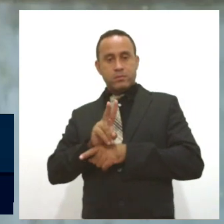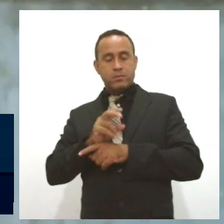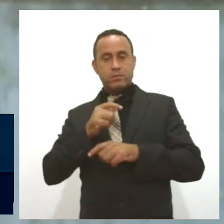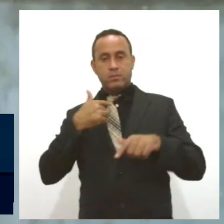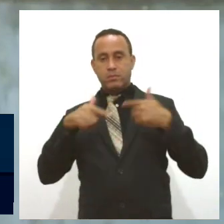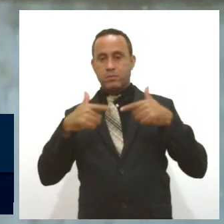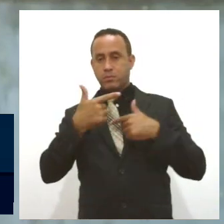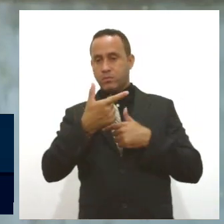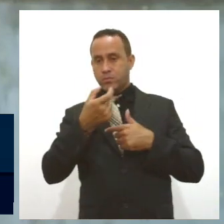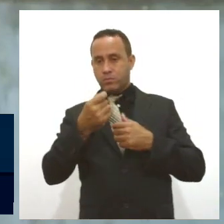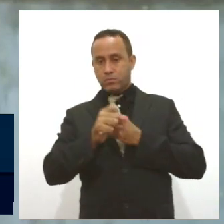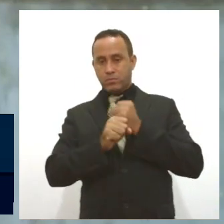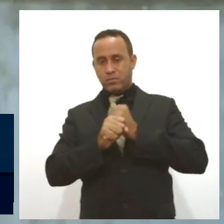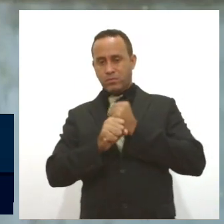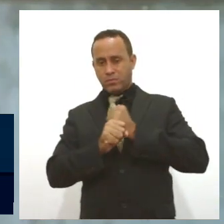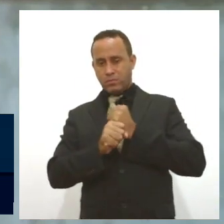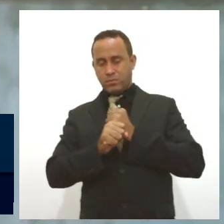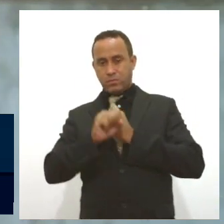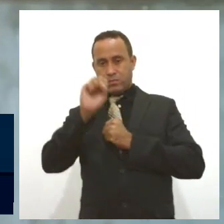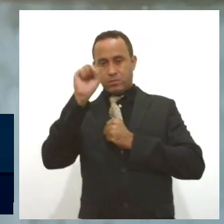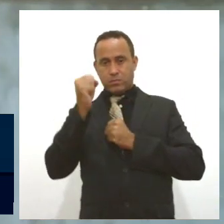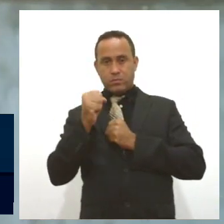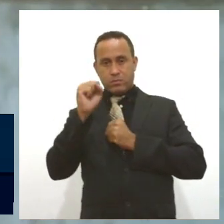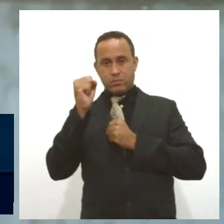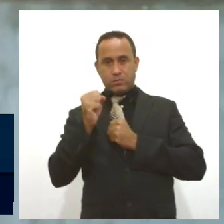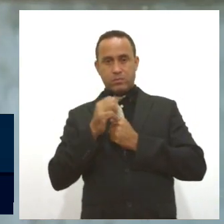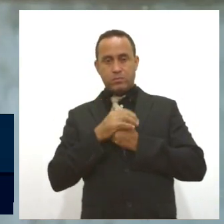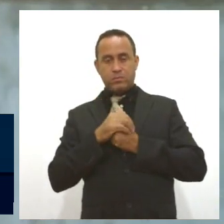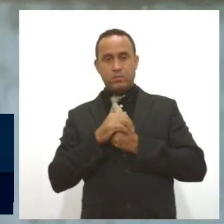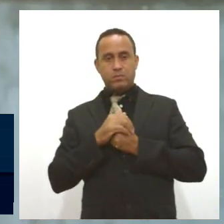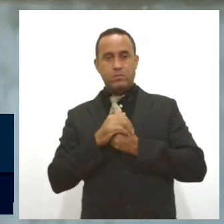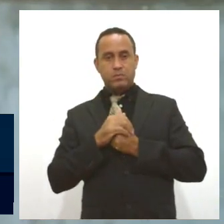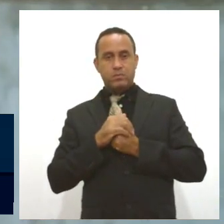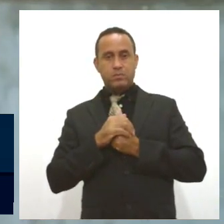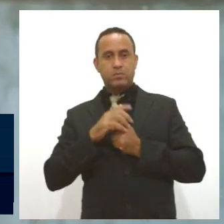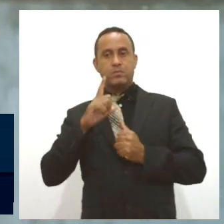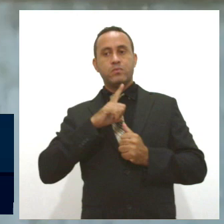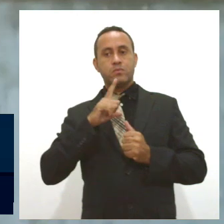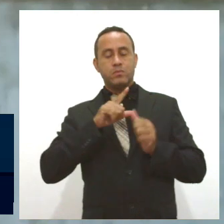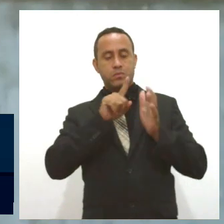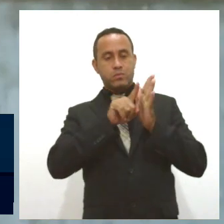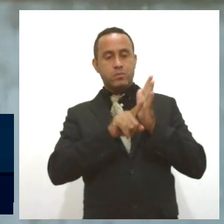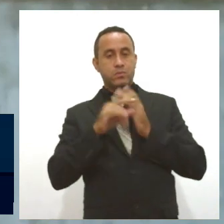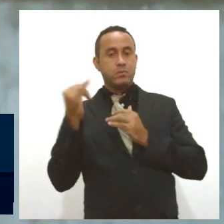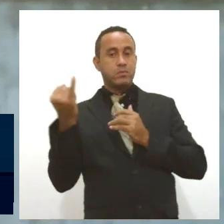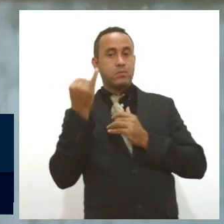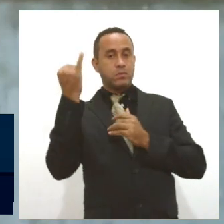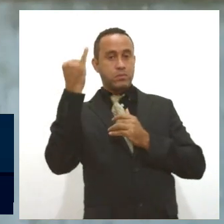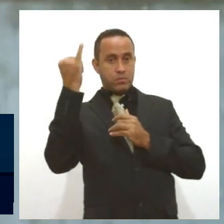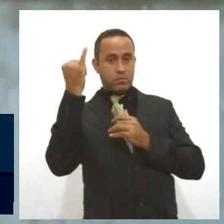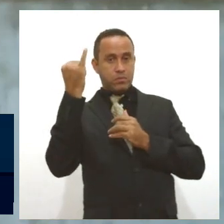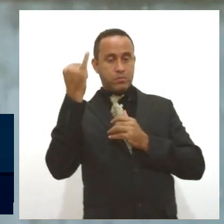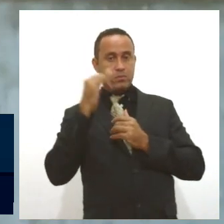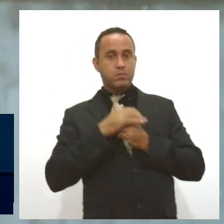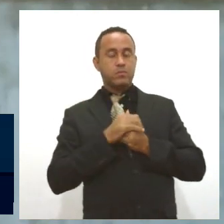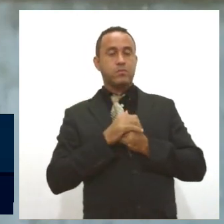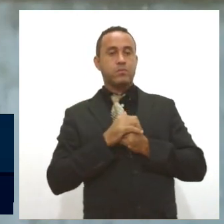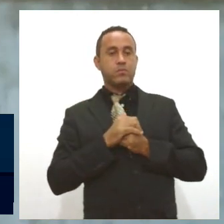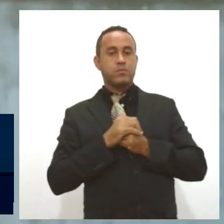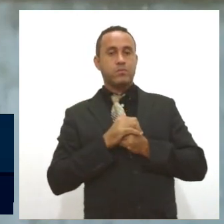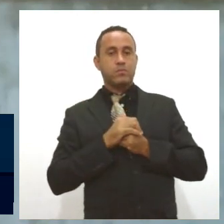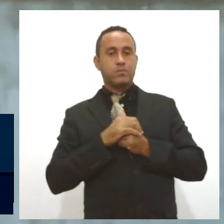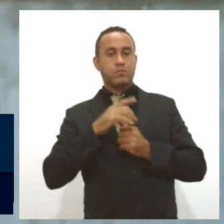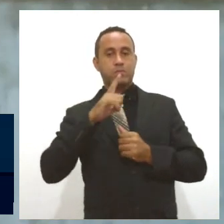anos, que no caso de Sergipe nós temos um dado muito importante. Em Sergipe nós não tangemos água,